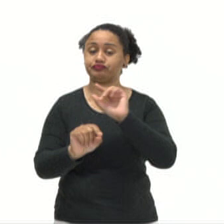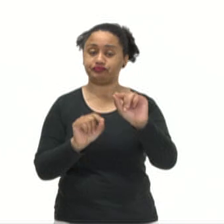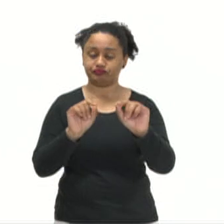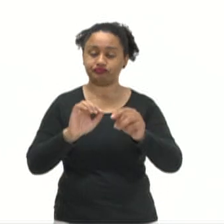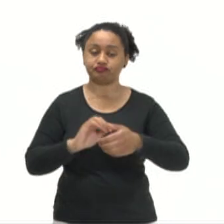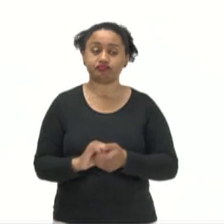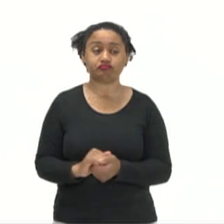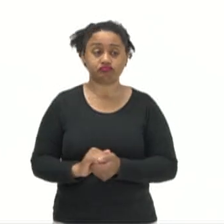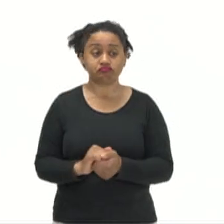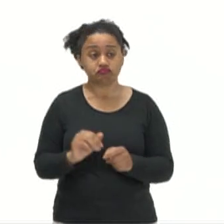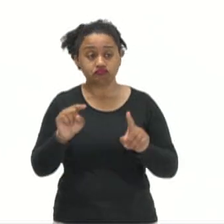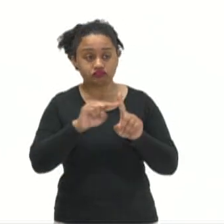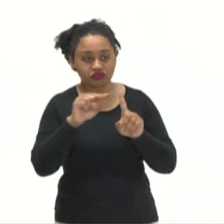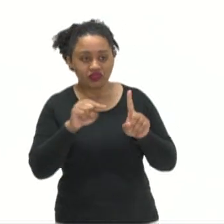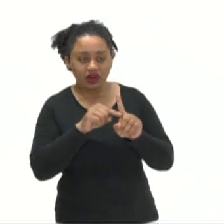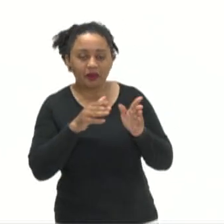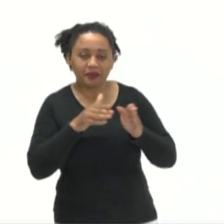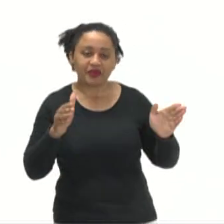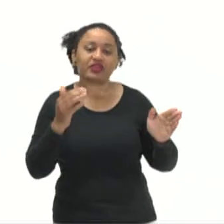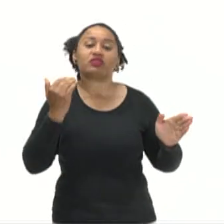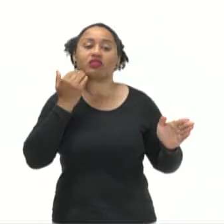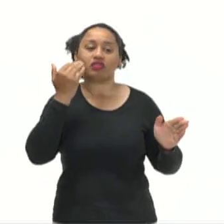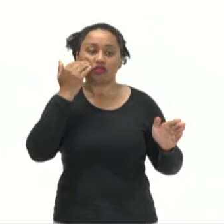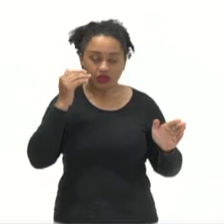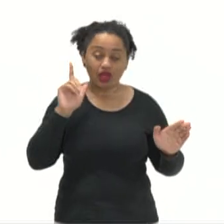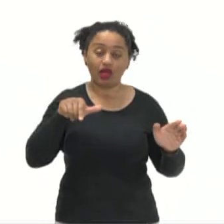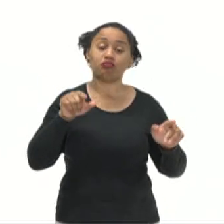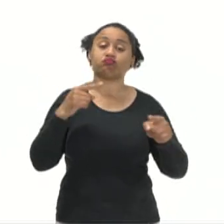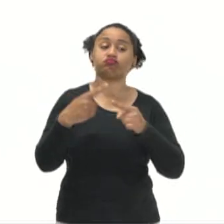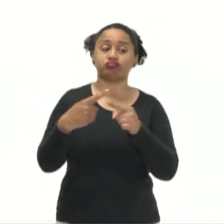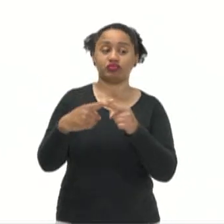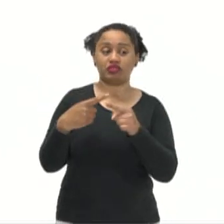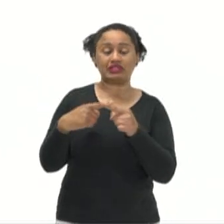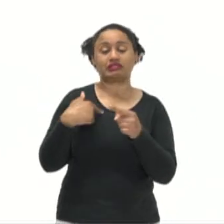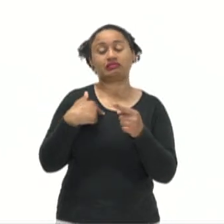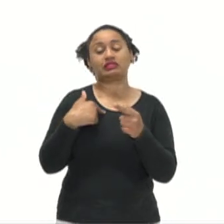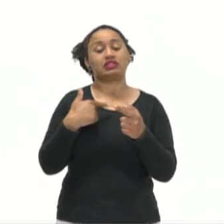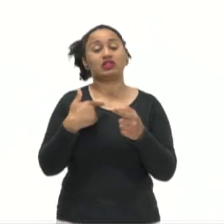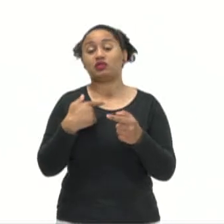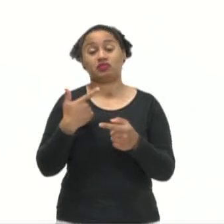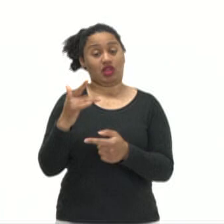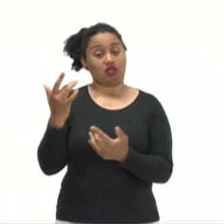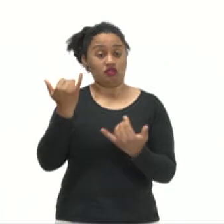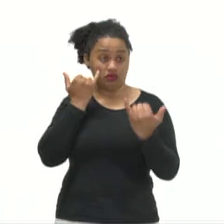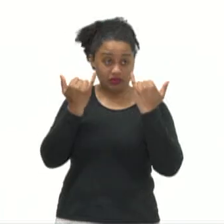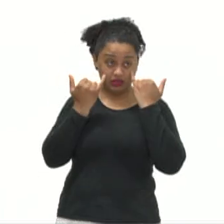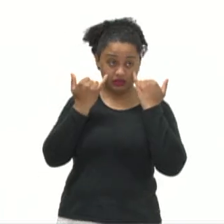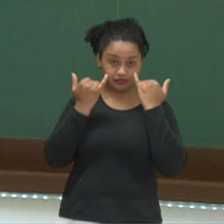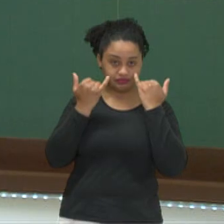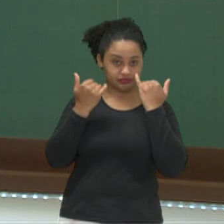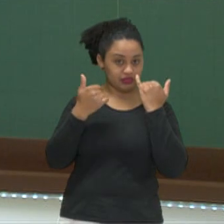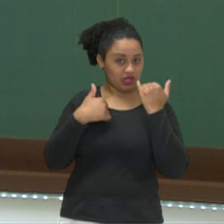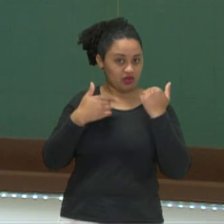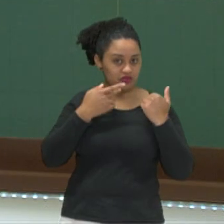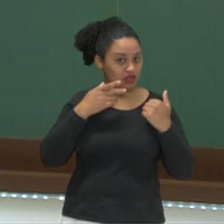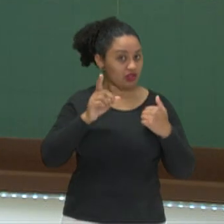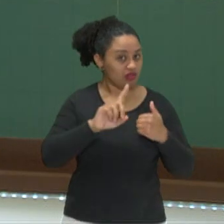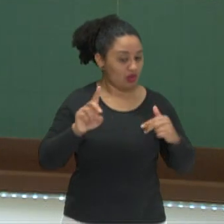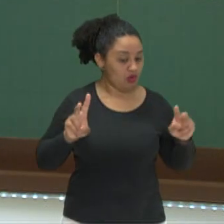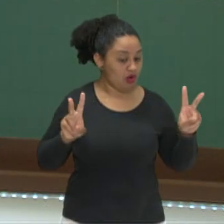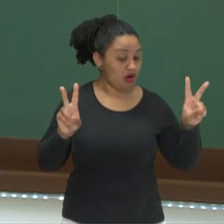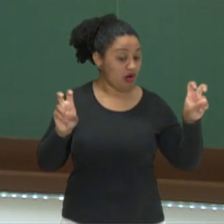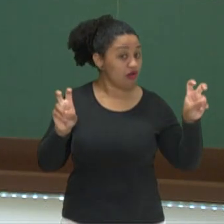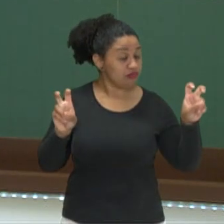seguinte: a gravidez na adolescência, ela é o resultado da falta de informação. Não sou eu que estou falando isso, tá?